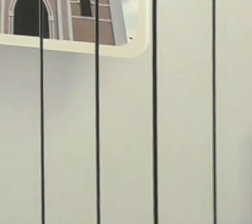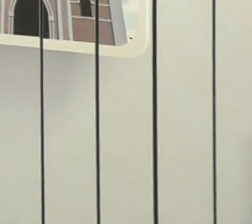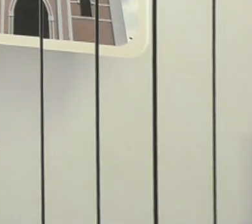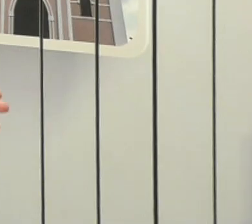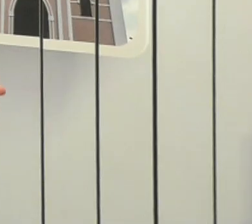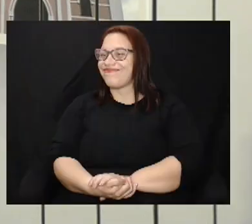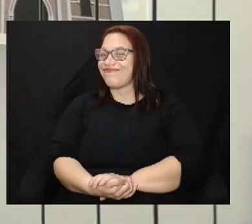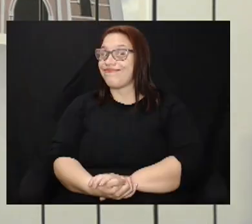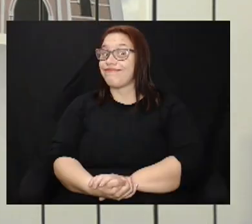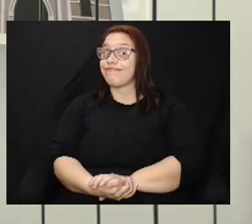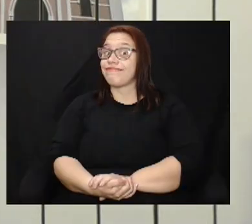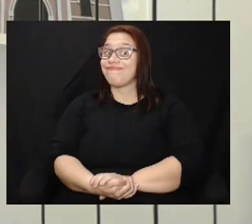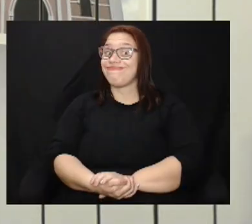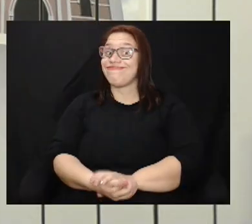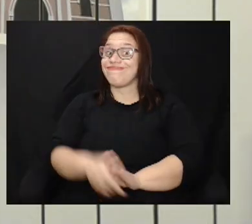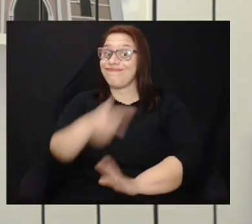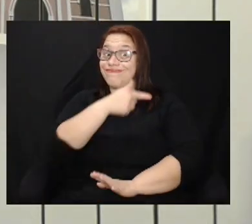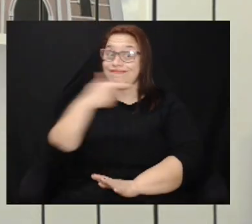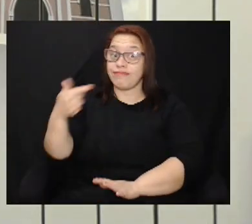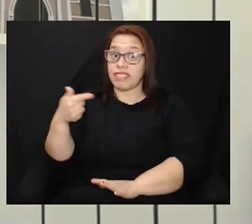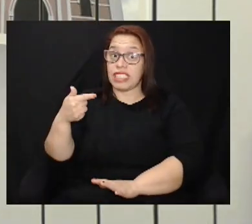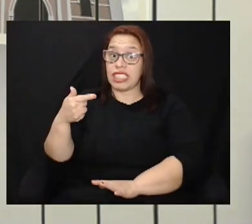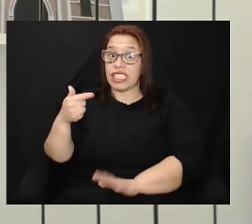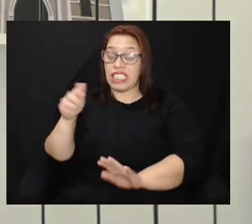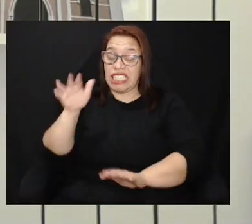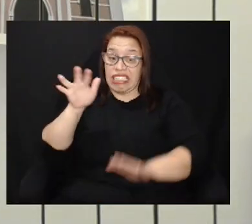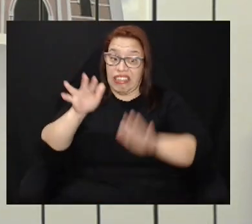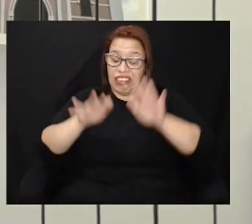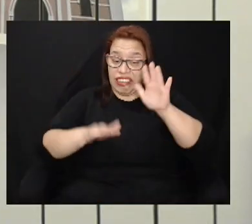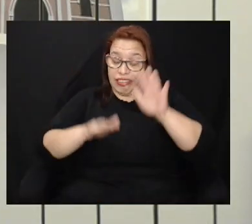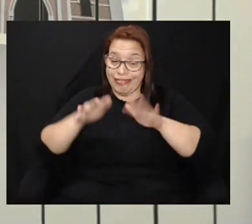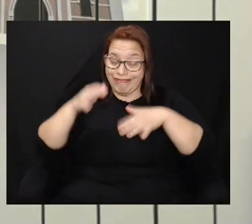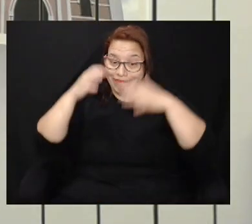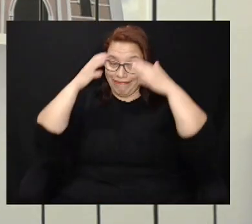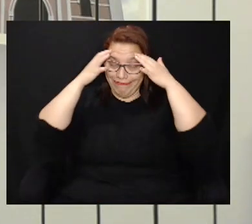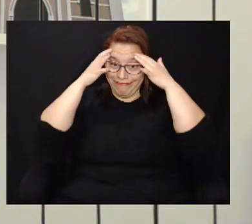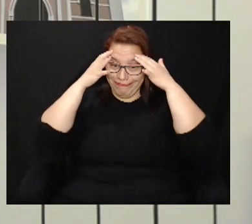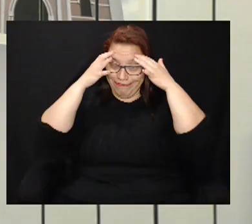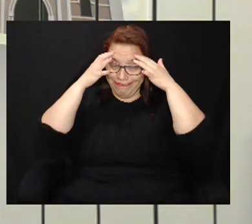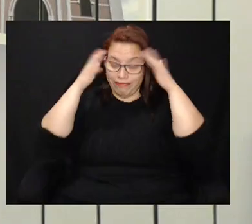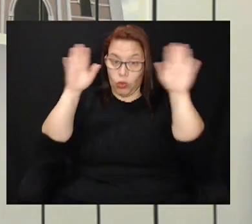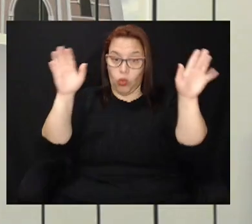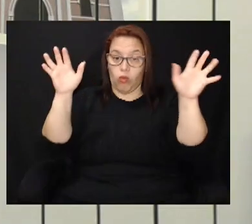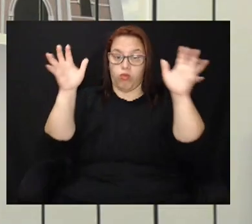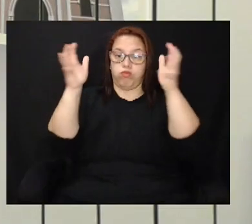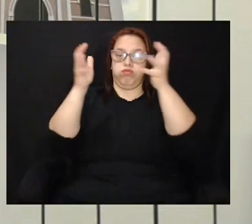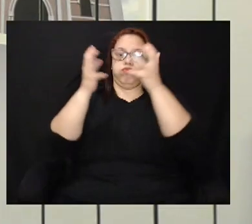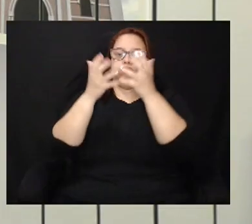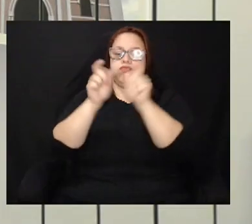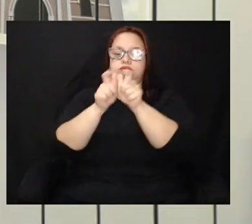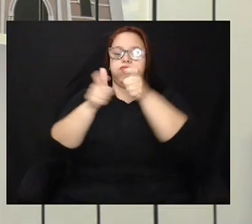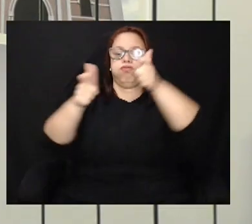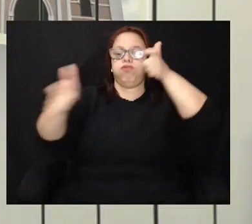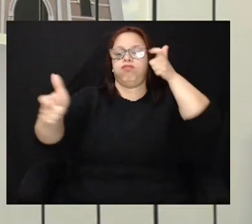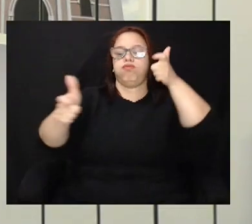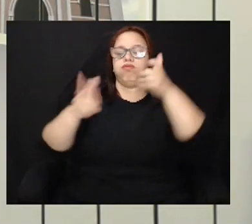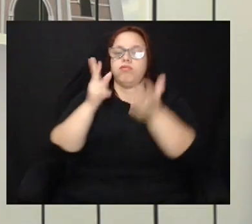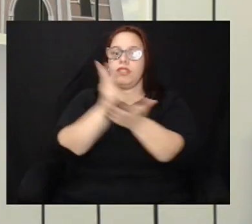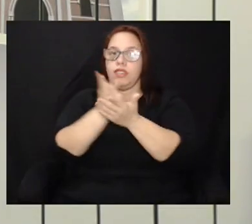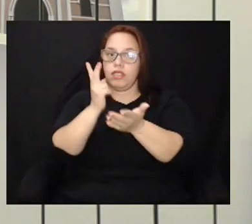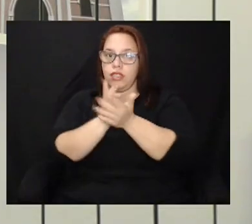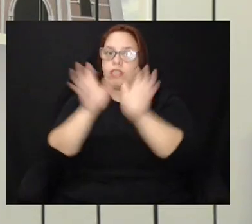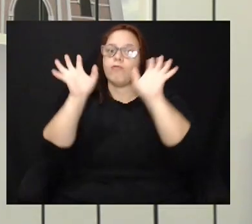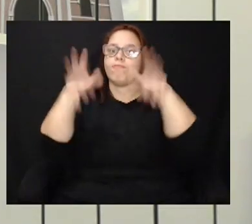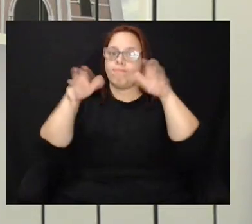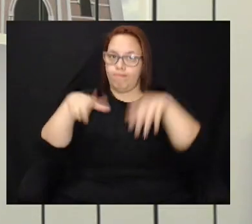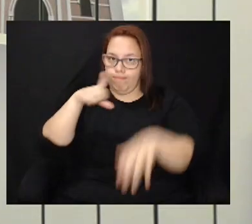Estamos em uma semana de tempo instável, com isso, nebulosidade em alta, segue a previsão de chuva para